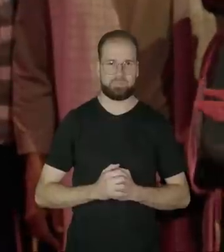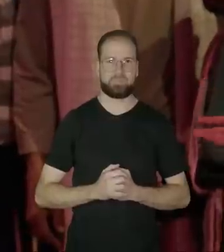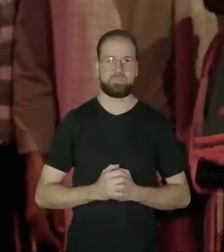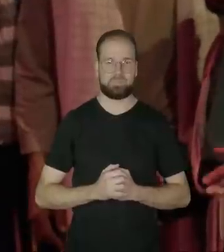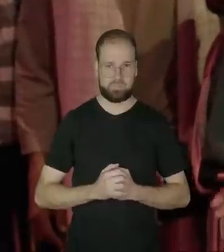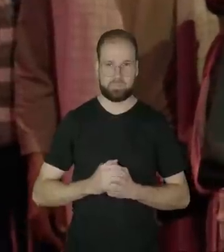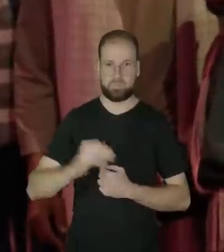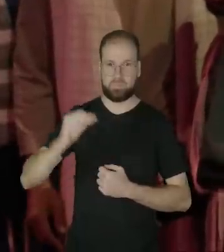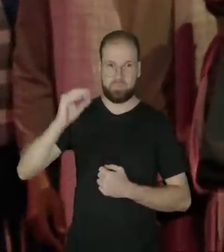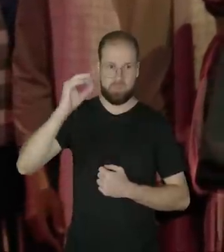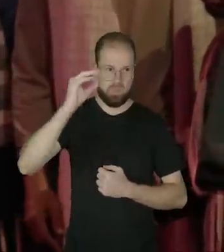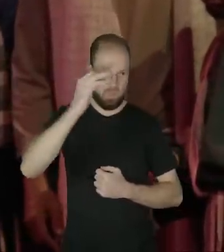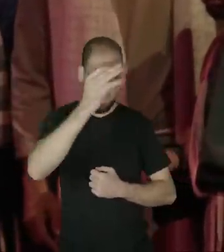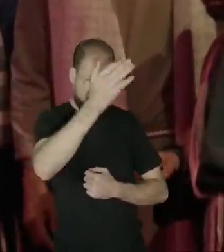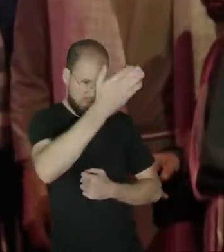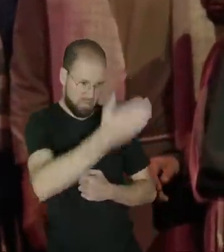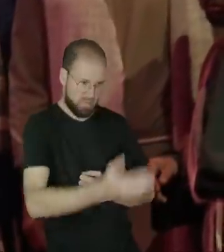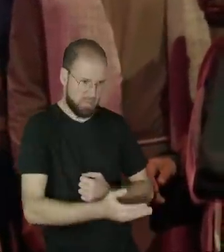Espírito imundo,